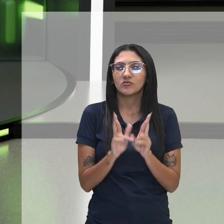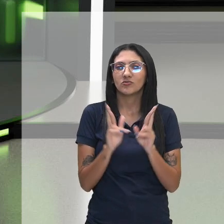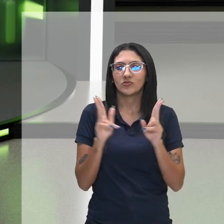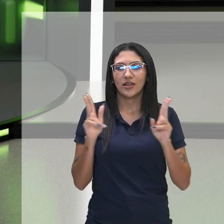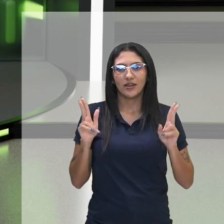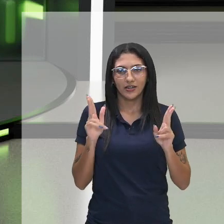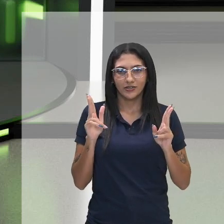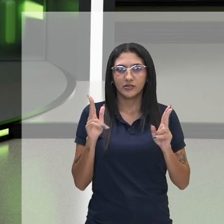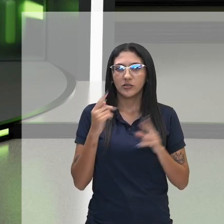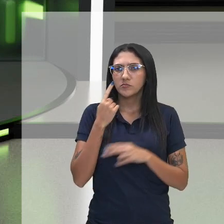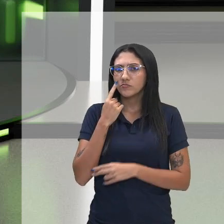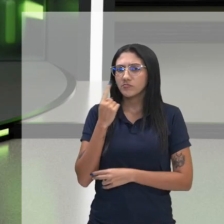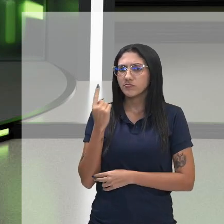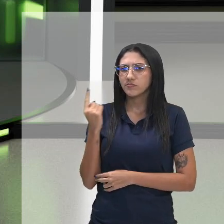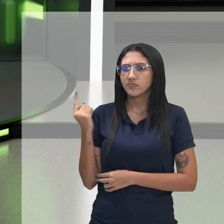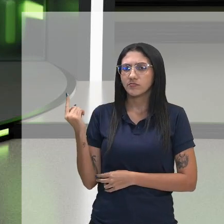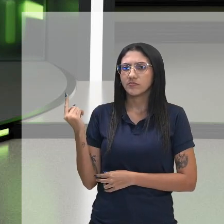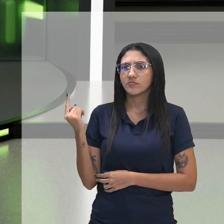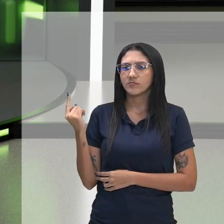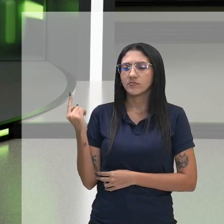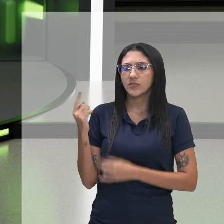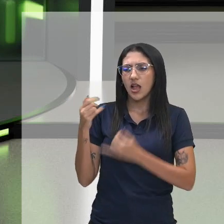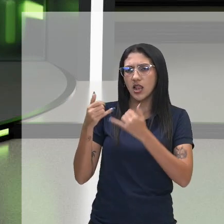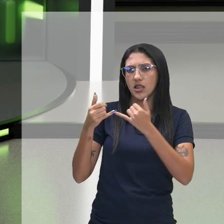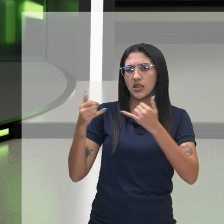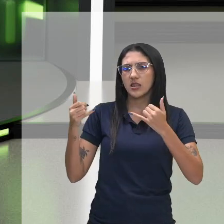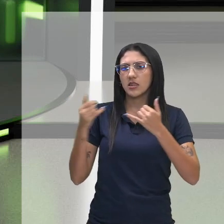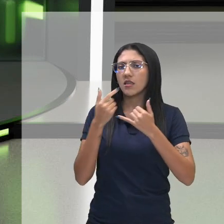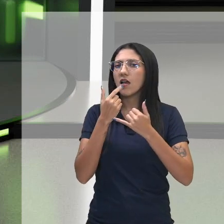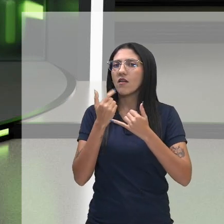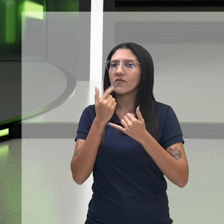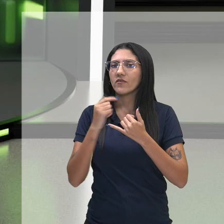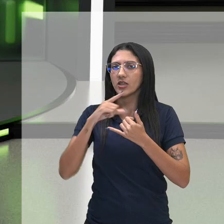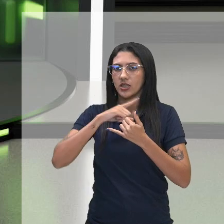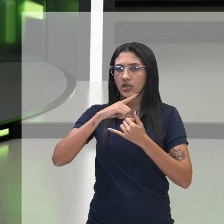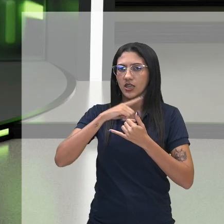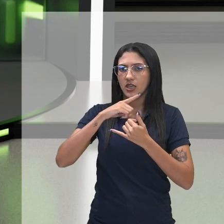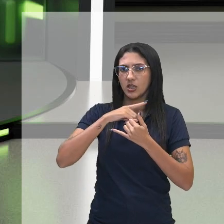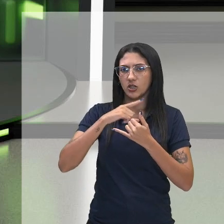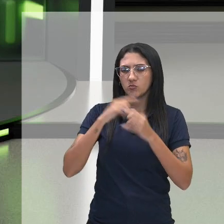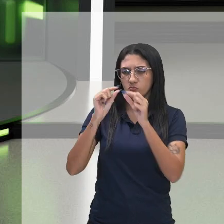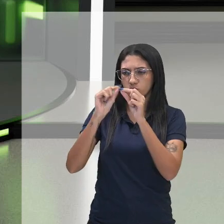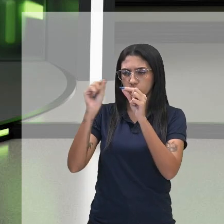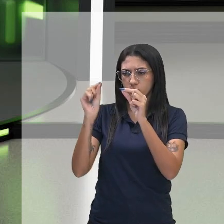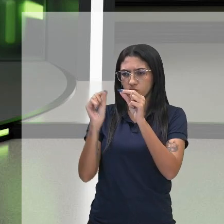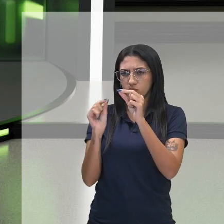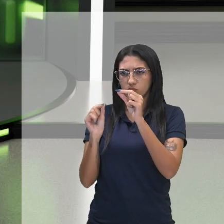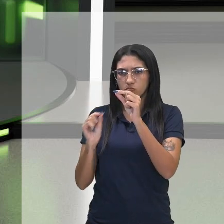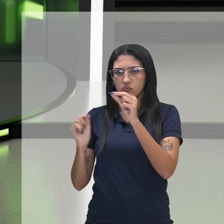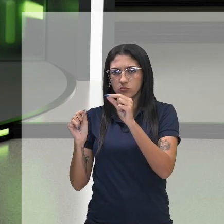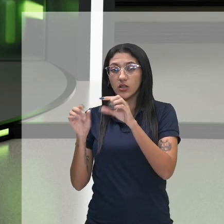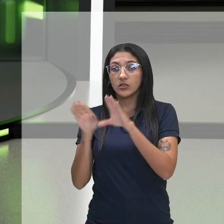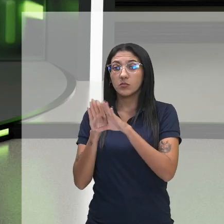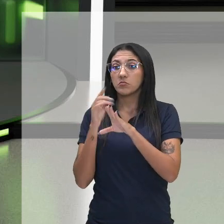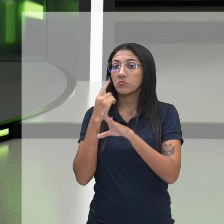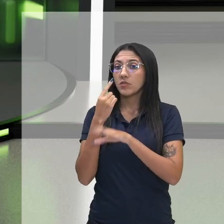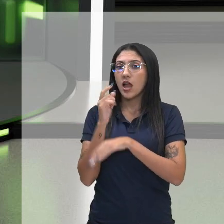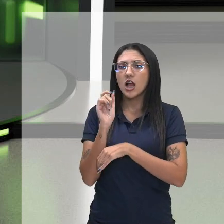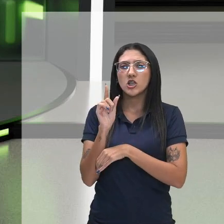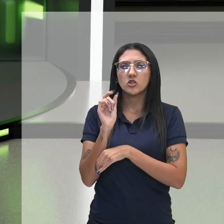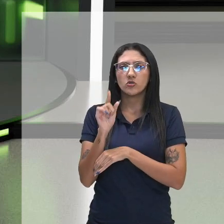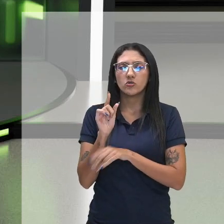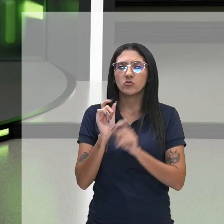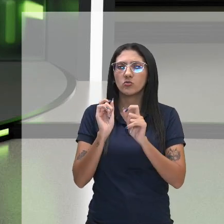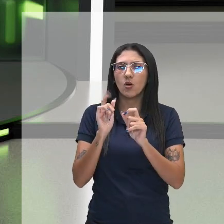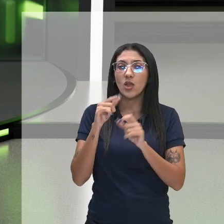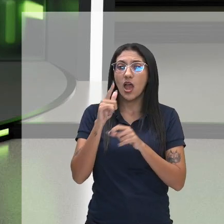gente observa aqui em vermelho as diferentes placas que existem. E aqui a gente observa também em azul o oceano, né?